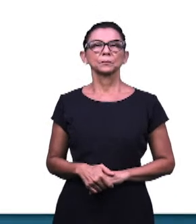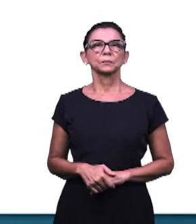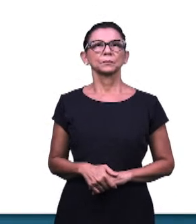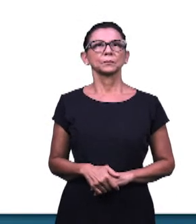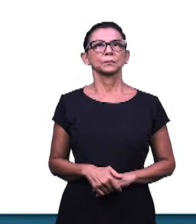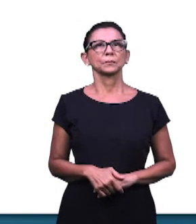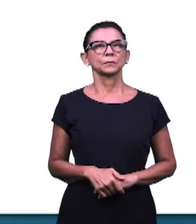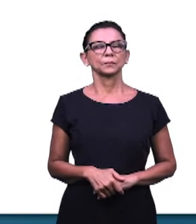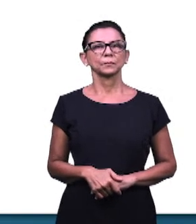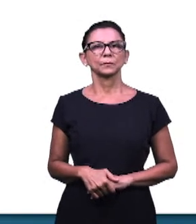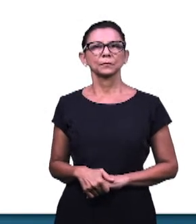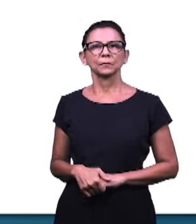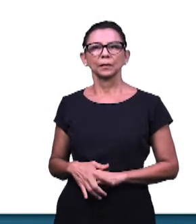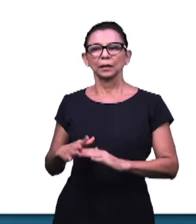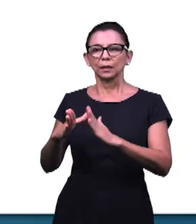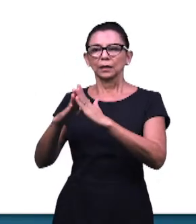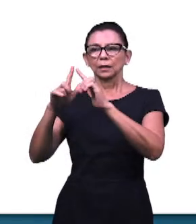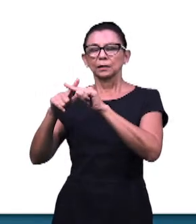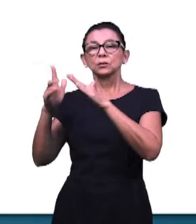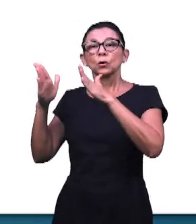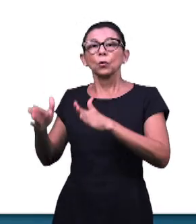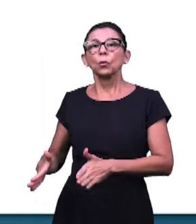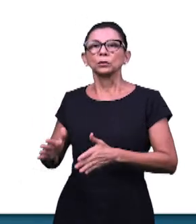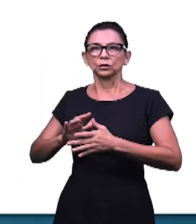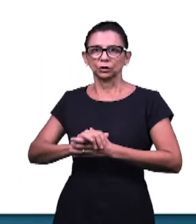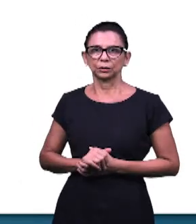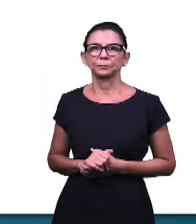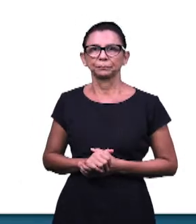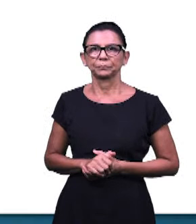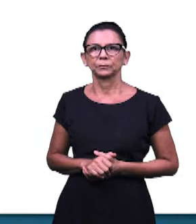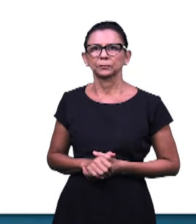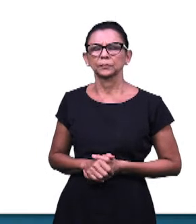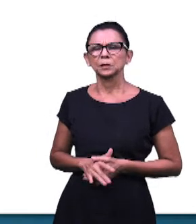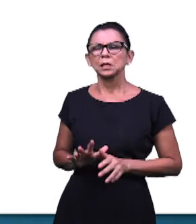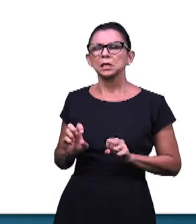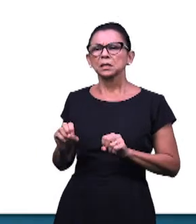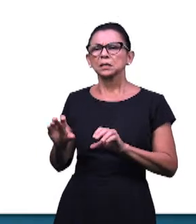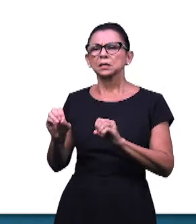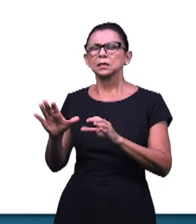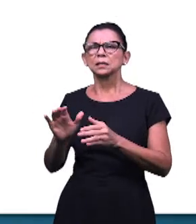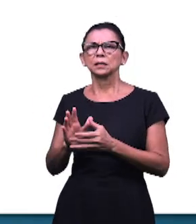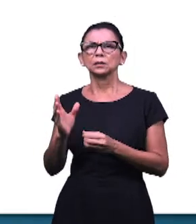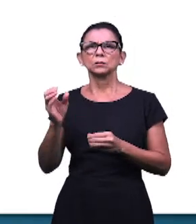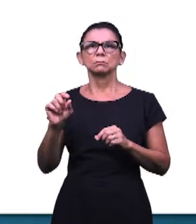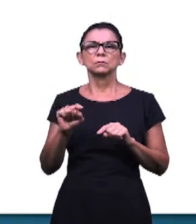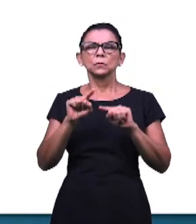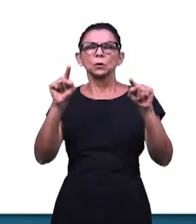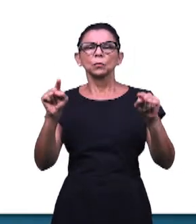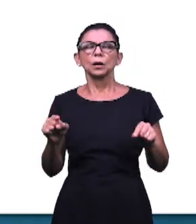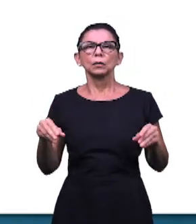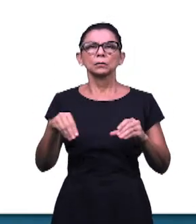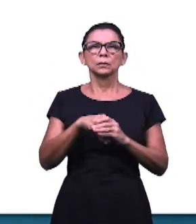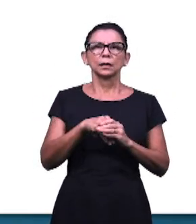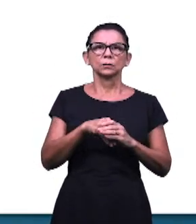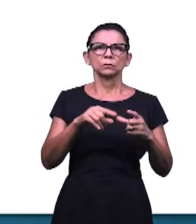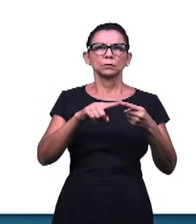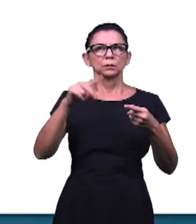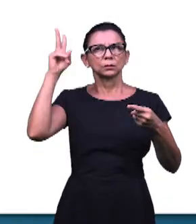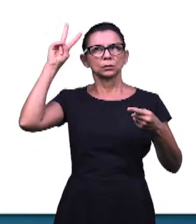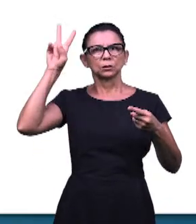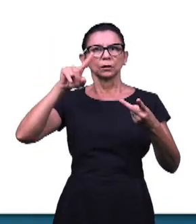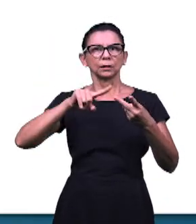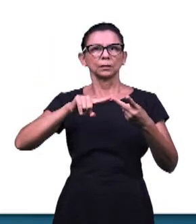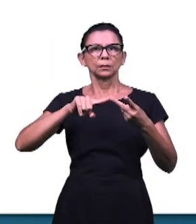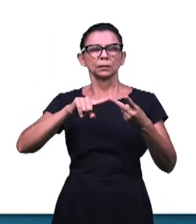o ensino para a igreja dos nossos dias sobre os aspectos histórico e profético